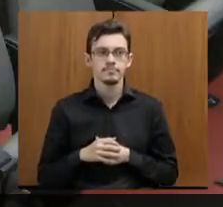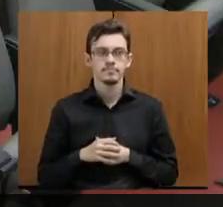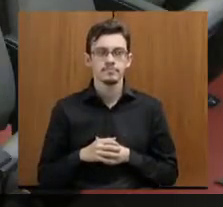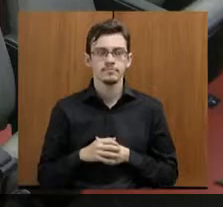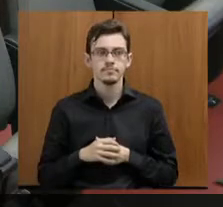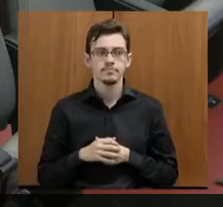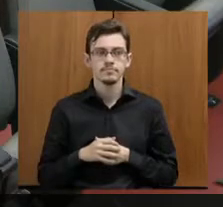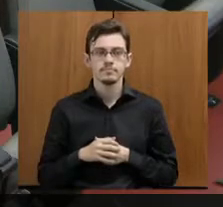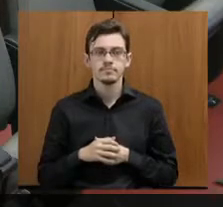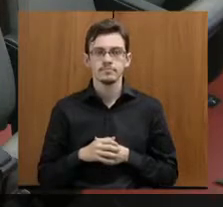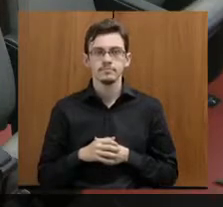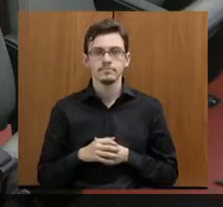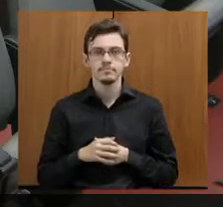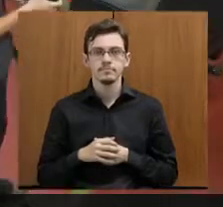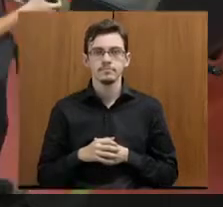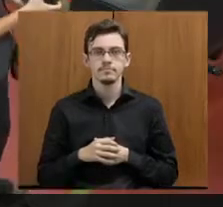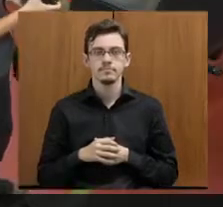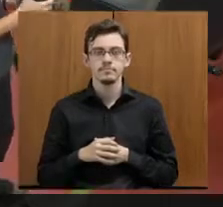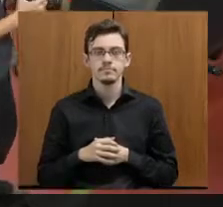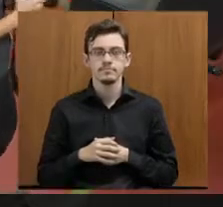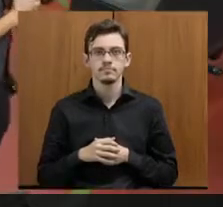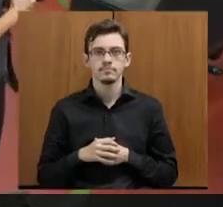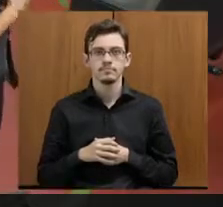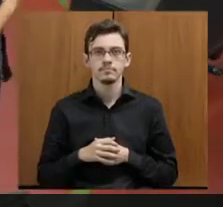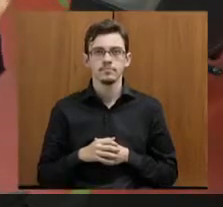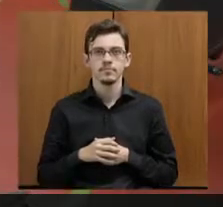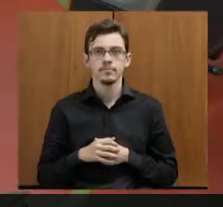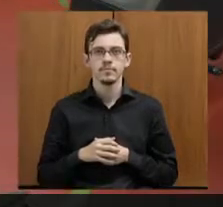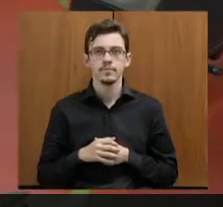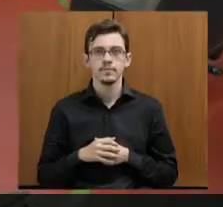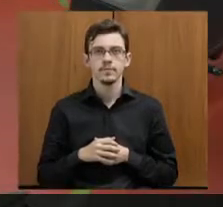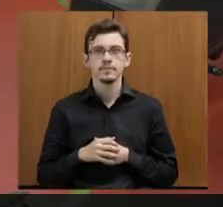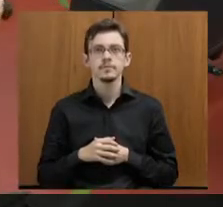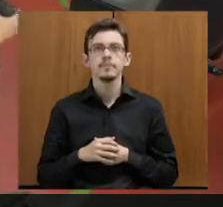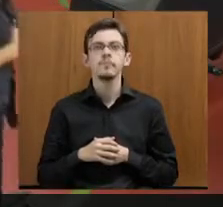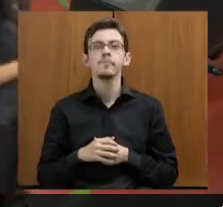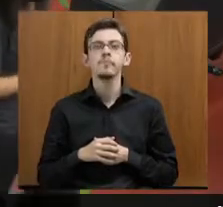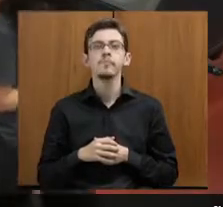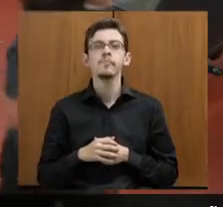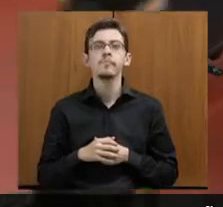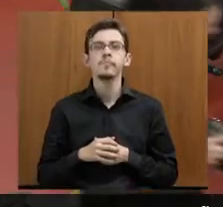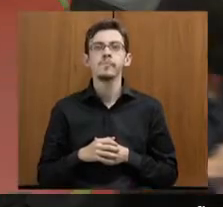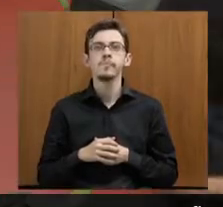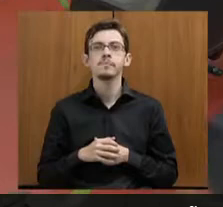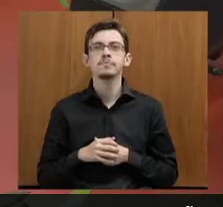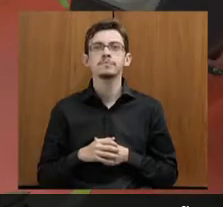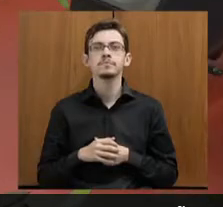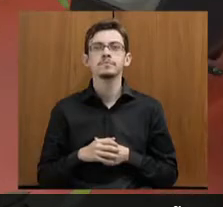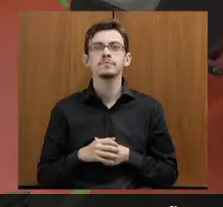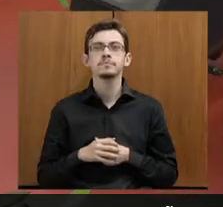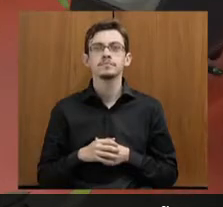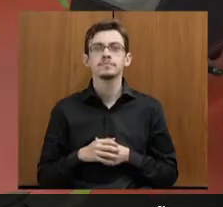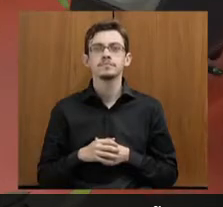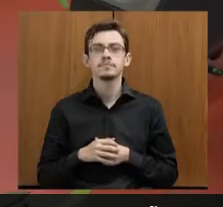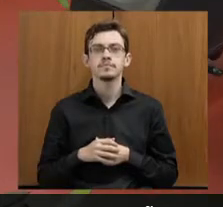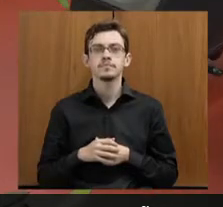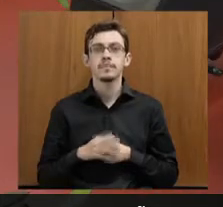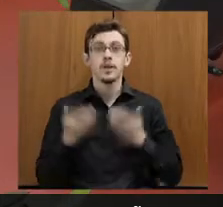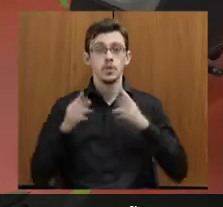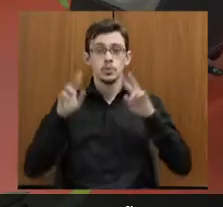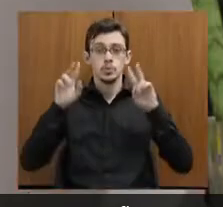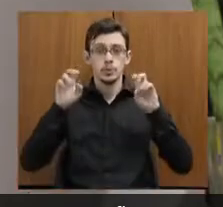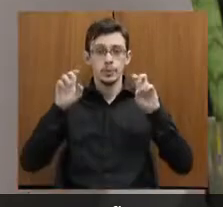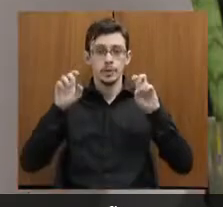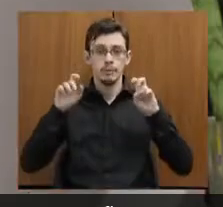E aí E aí é o